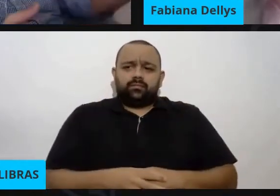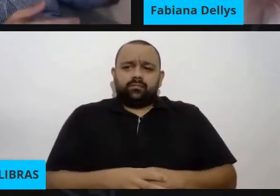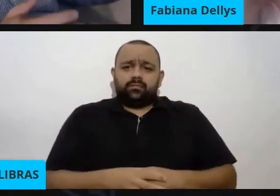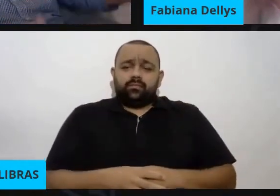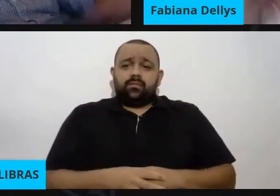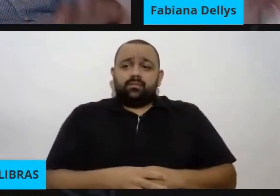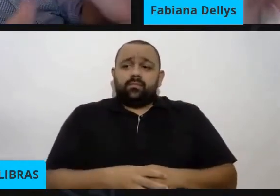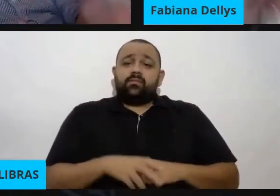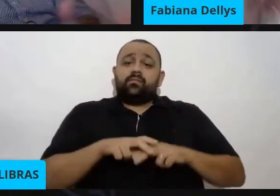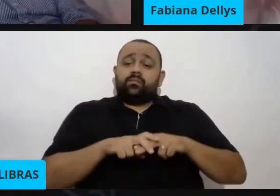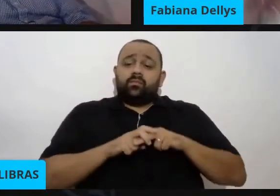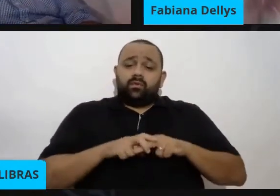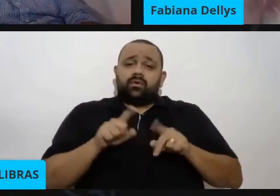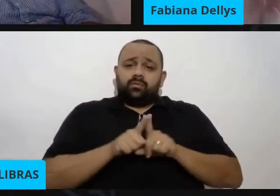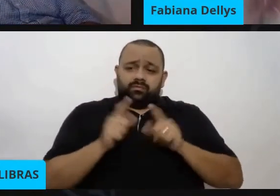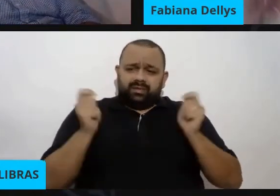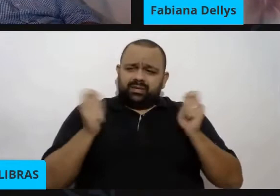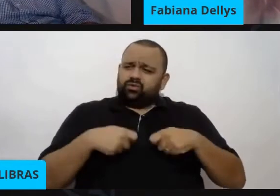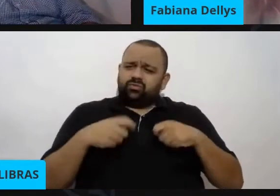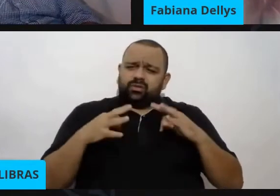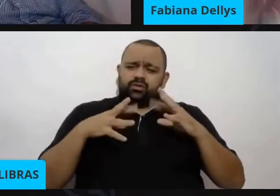Por conta disso, vai dar tudo certo.